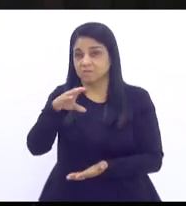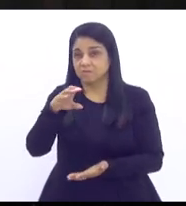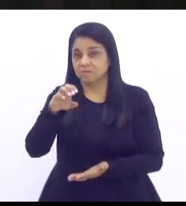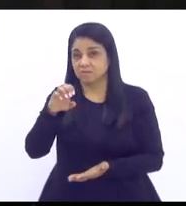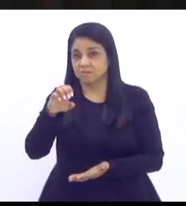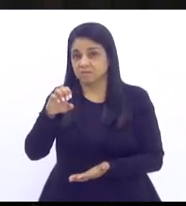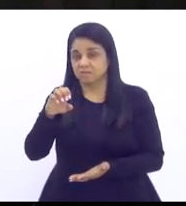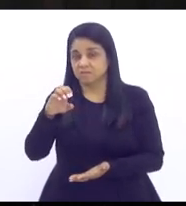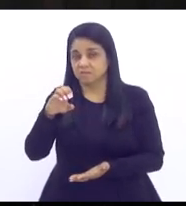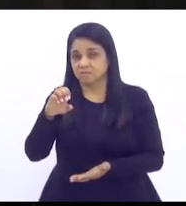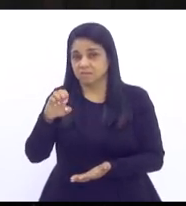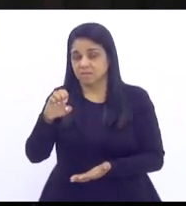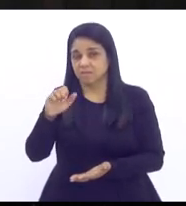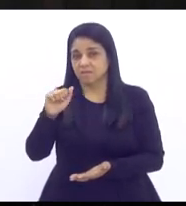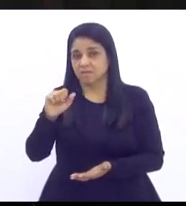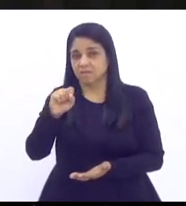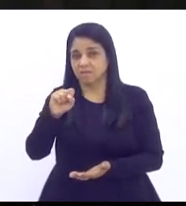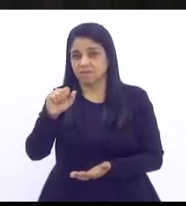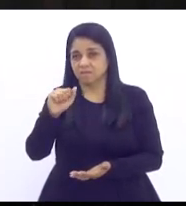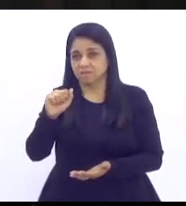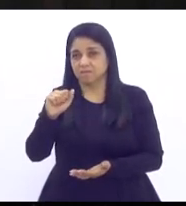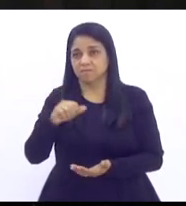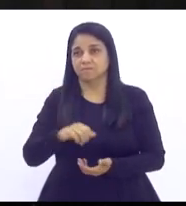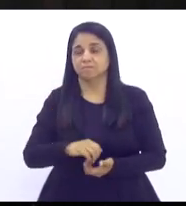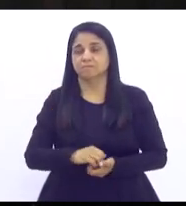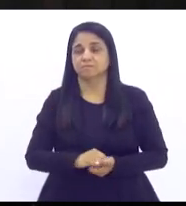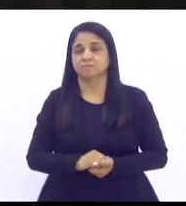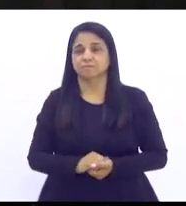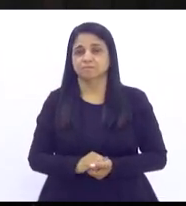quê? SA. É.